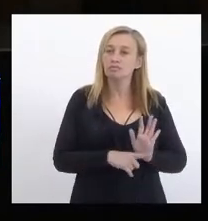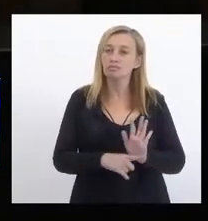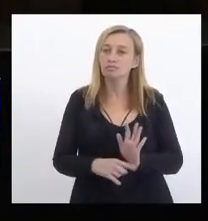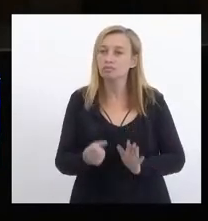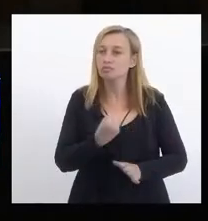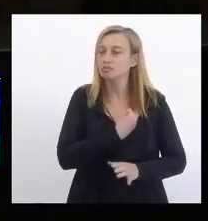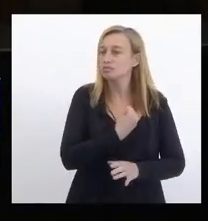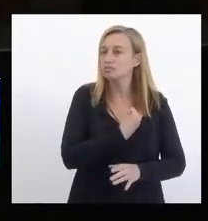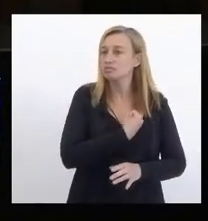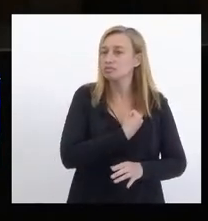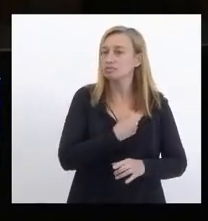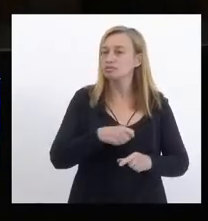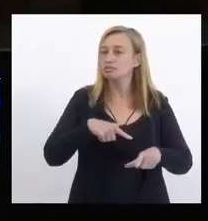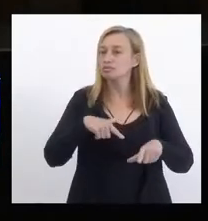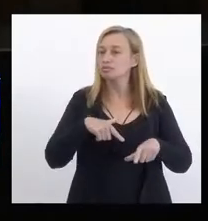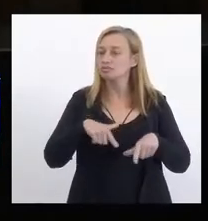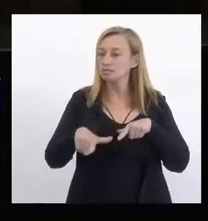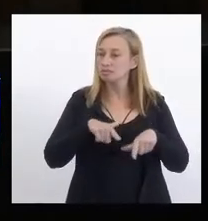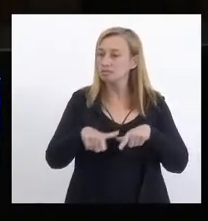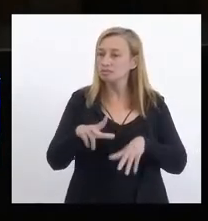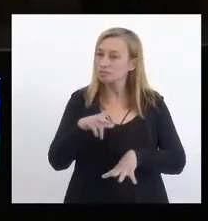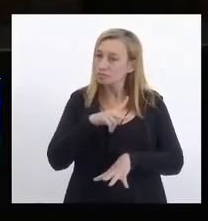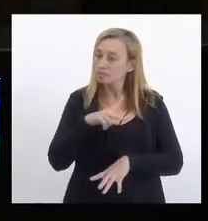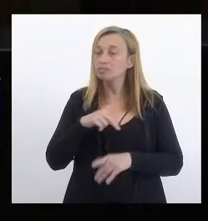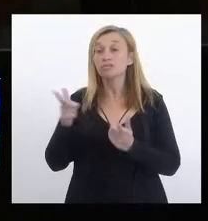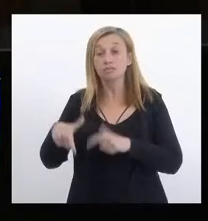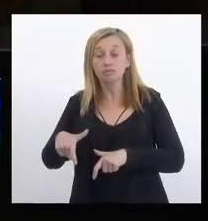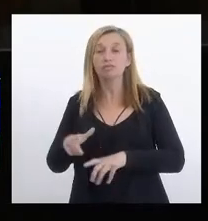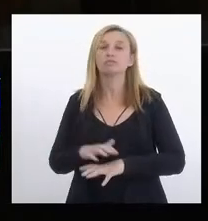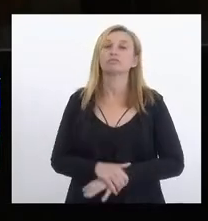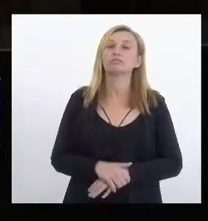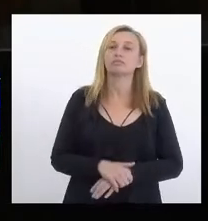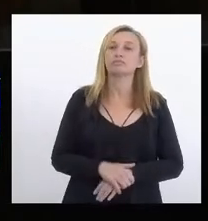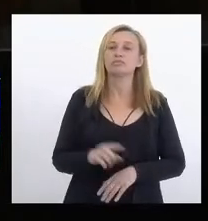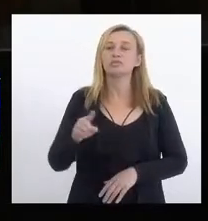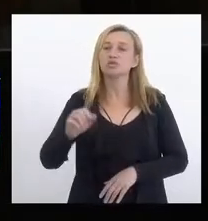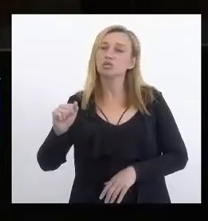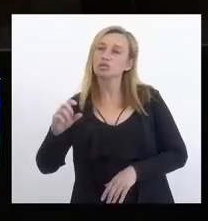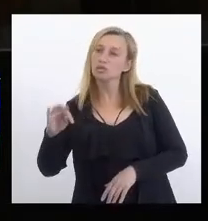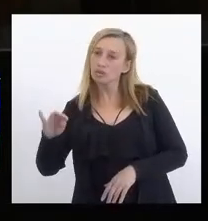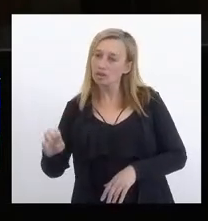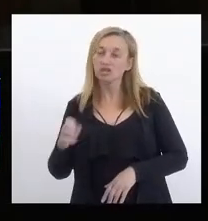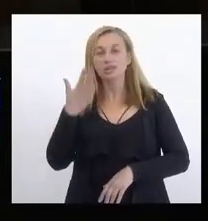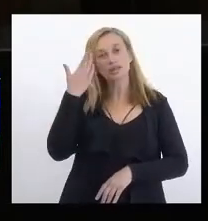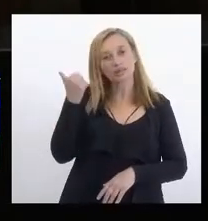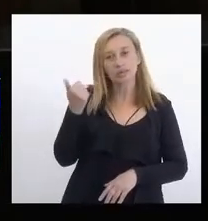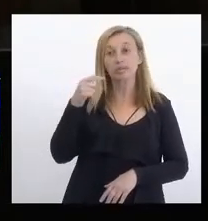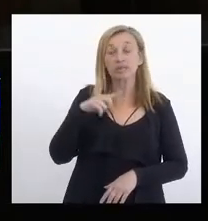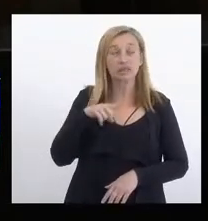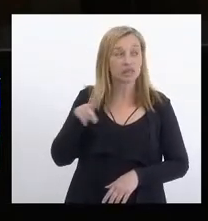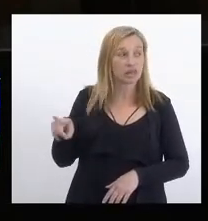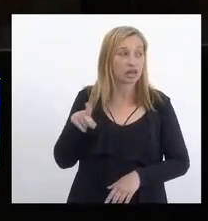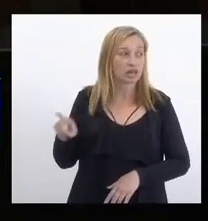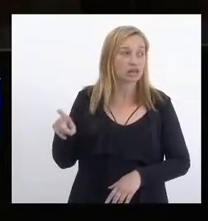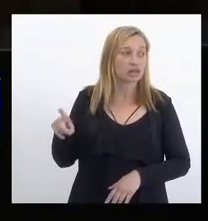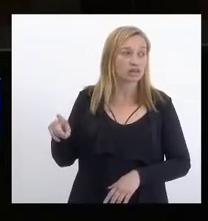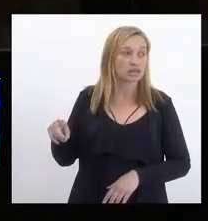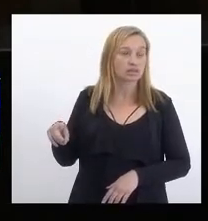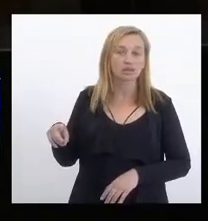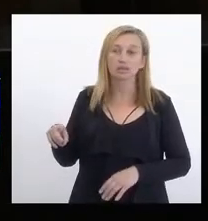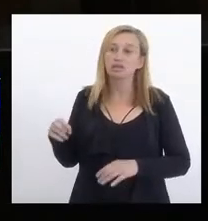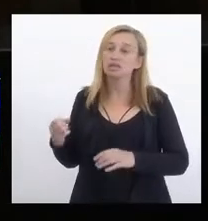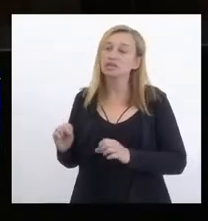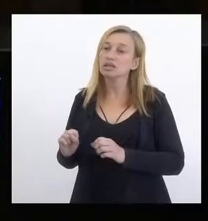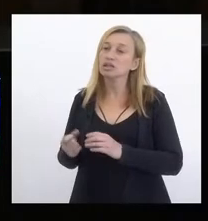demandas da própria região, da própria Zona Oeste. Na Zona Oeste, nós sabemos que lá está instalado